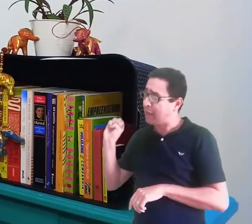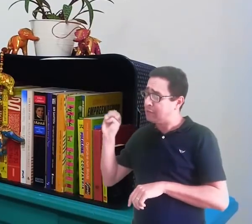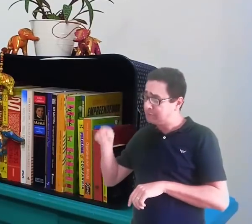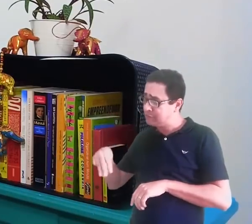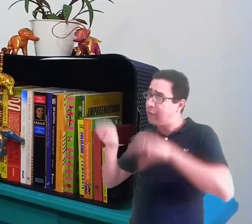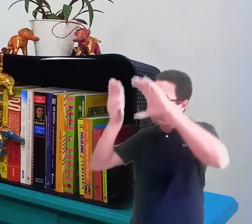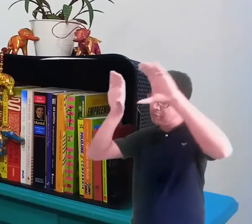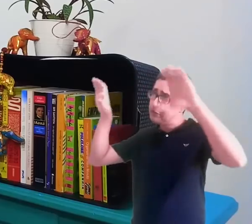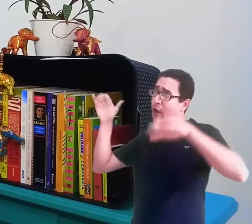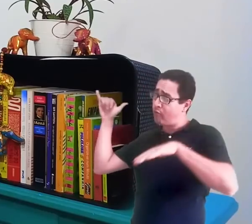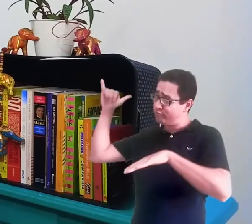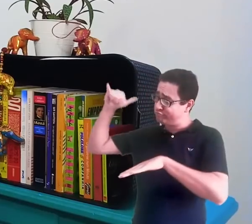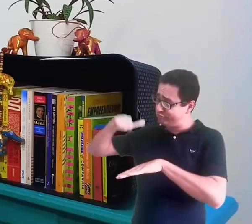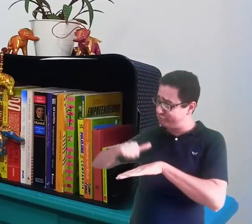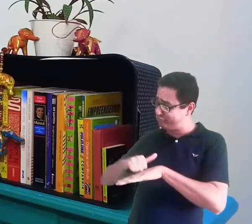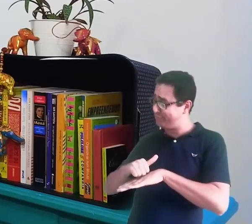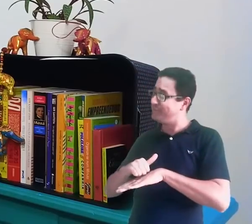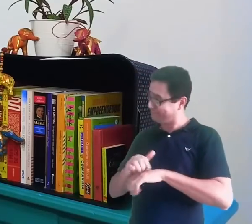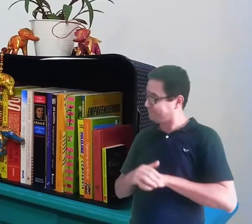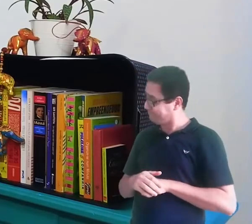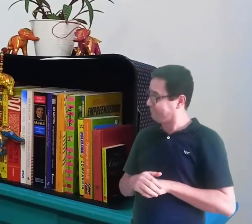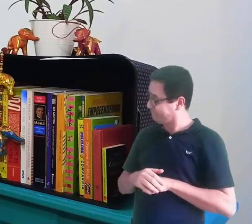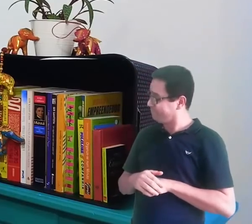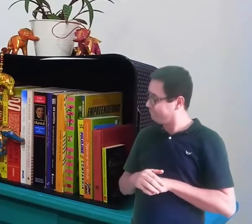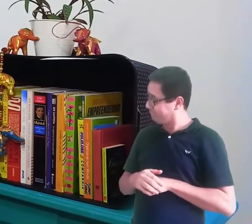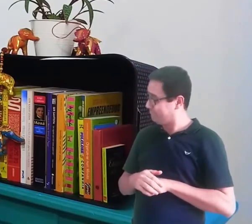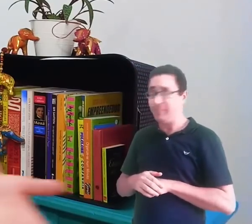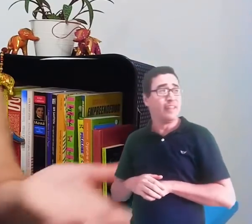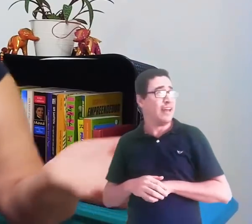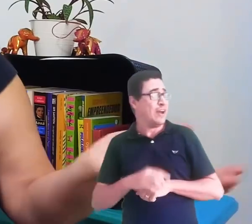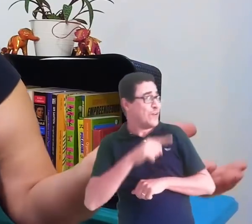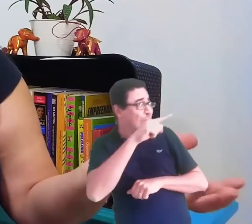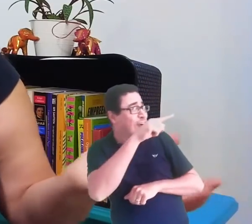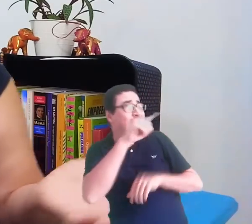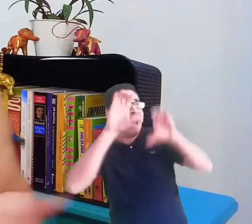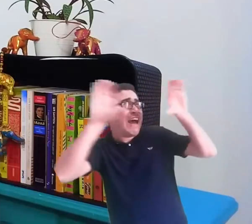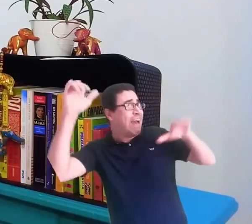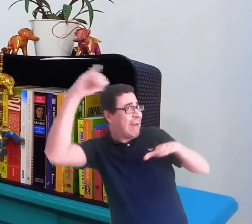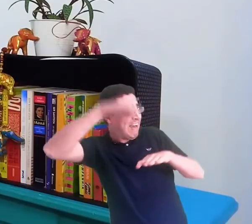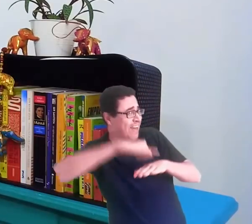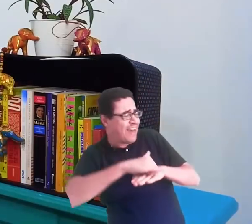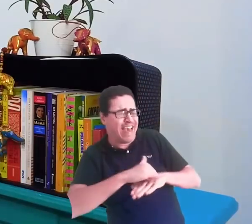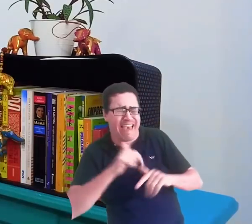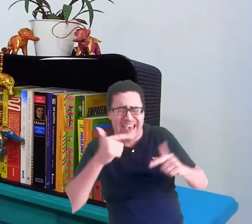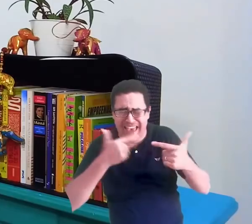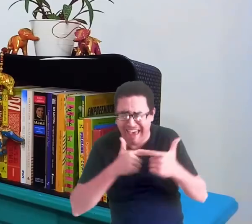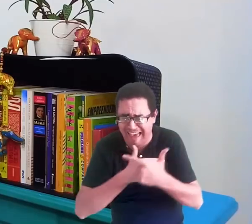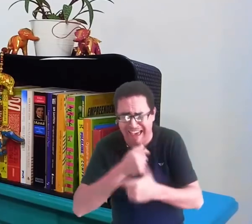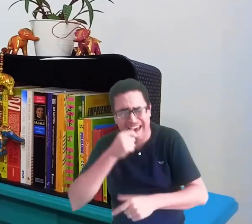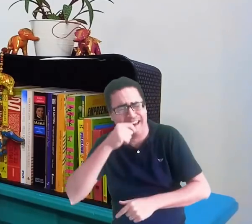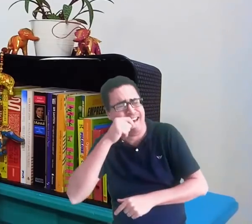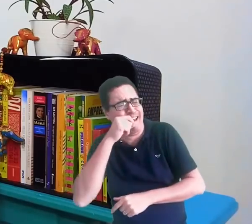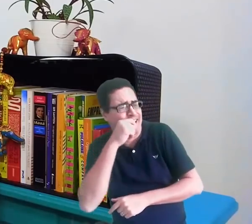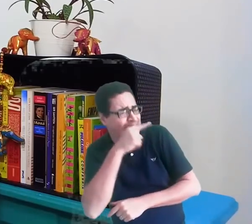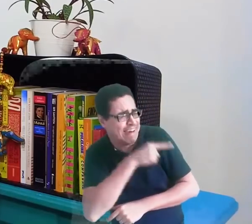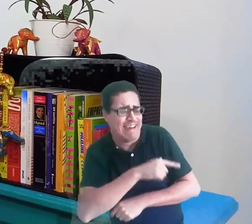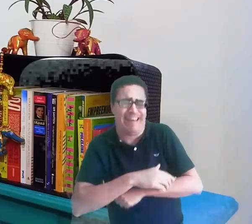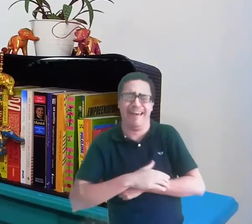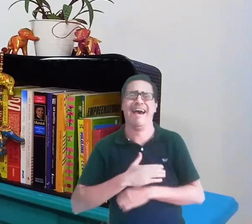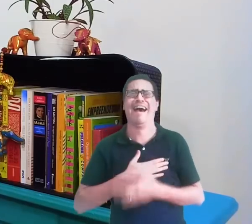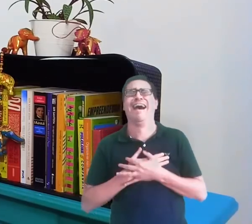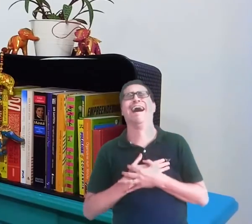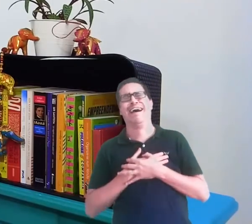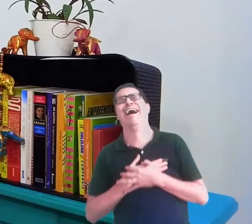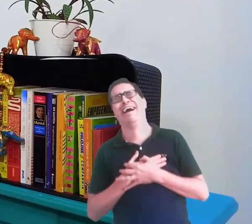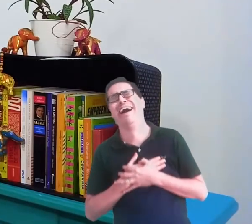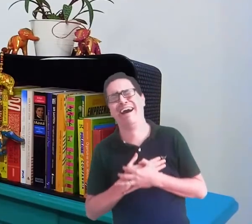Caí, disse eu modestamente. Ah, que coisa engraçada! E o Pequeno